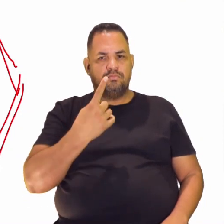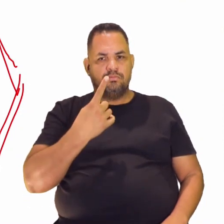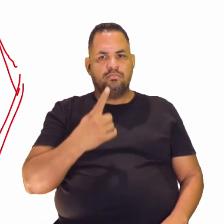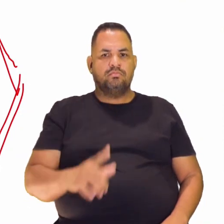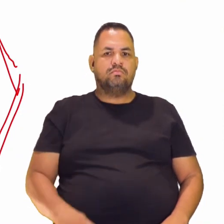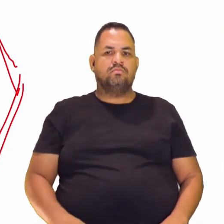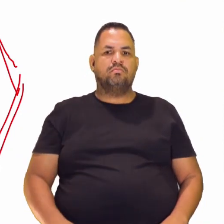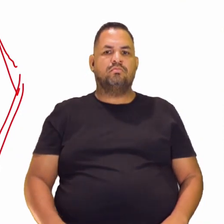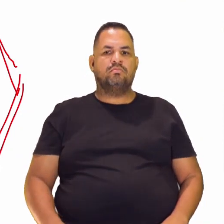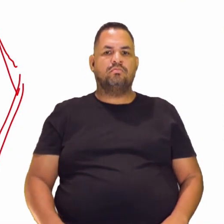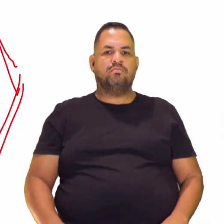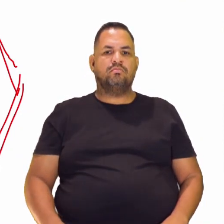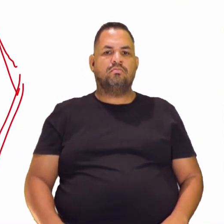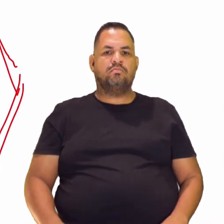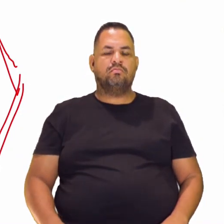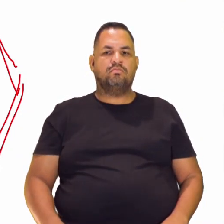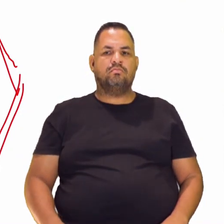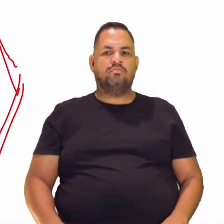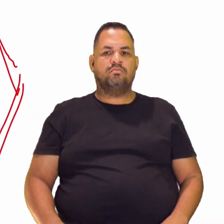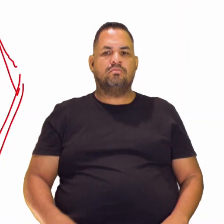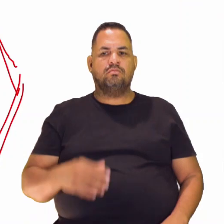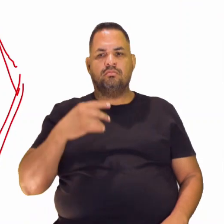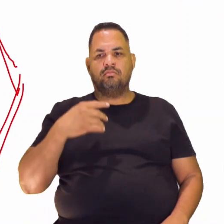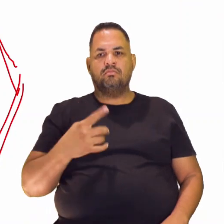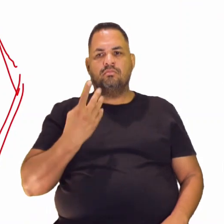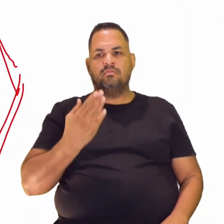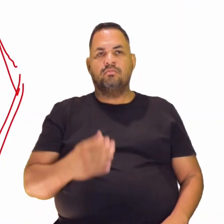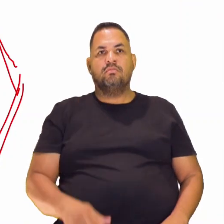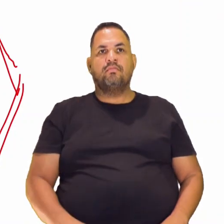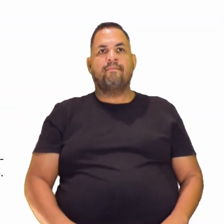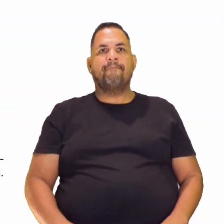do glorioso aí Pero Vaz de Caminho.